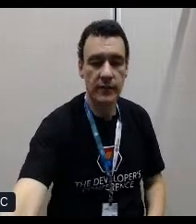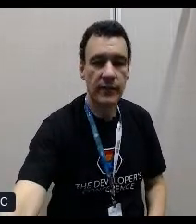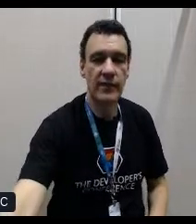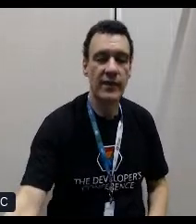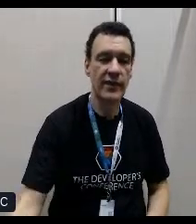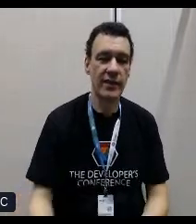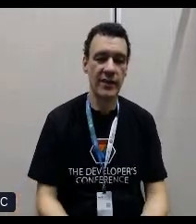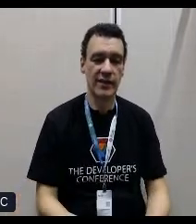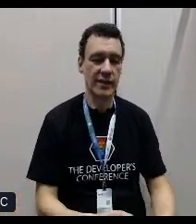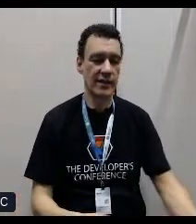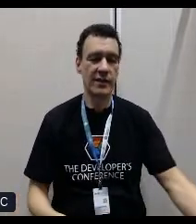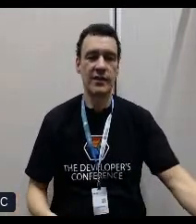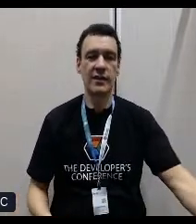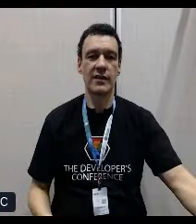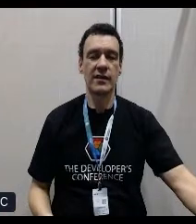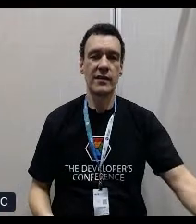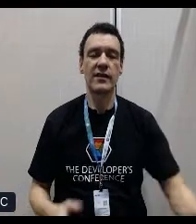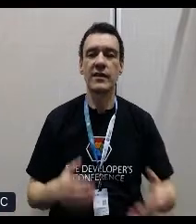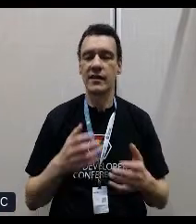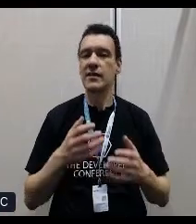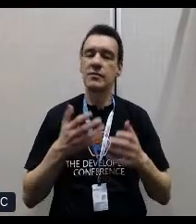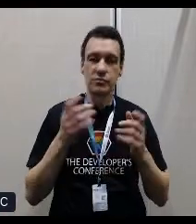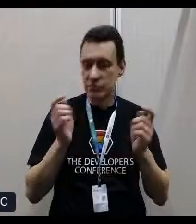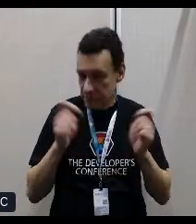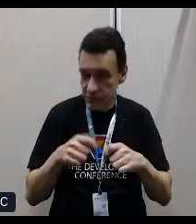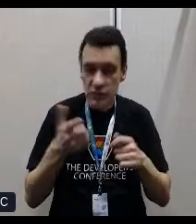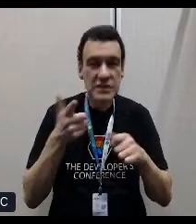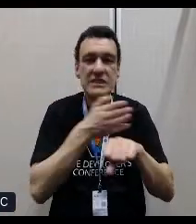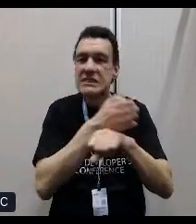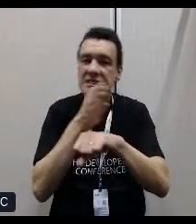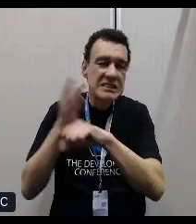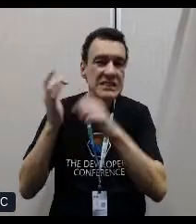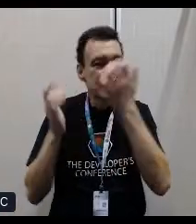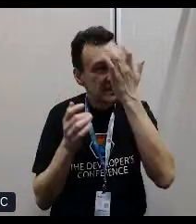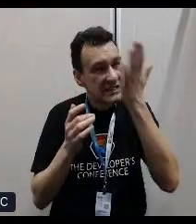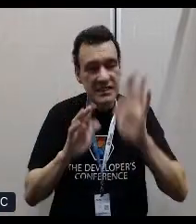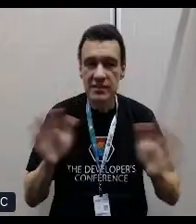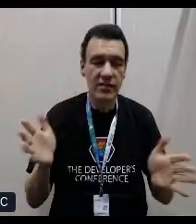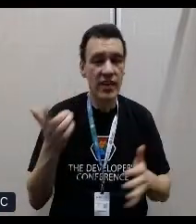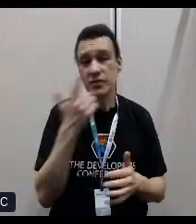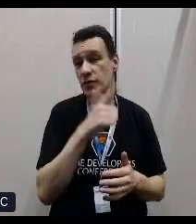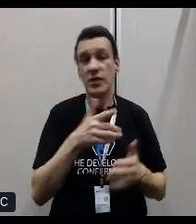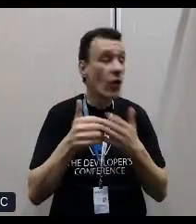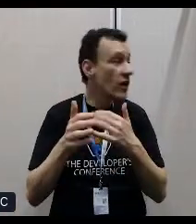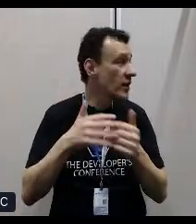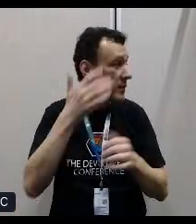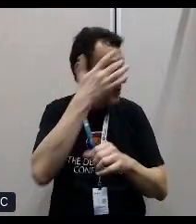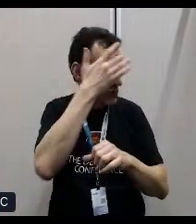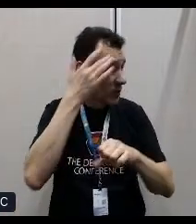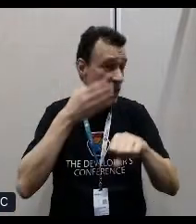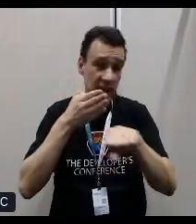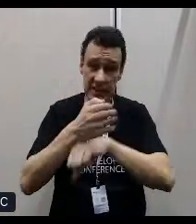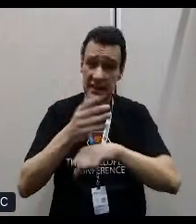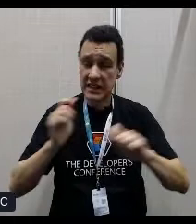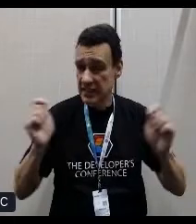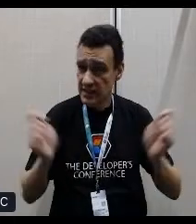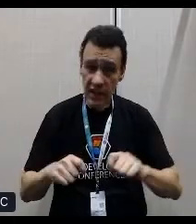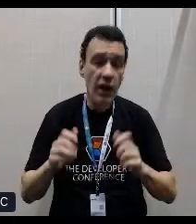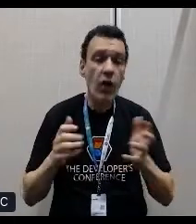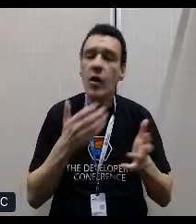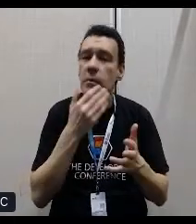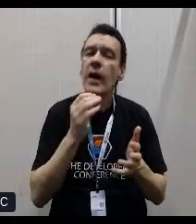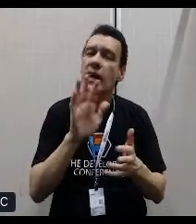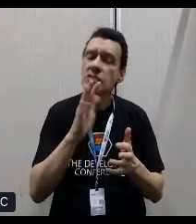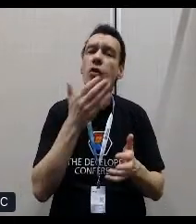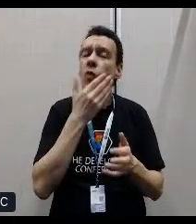conteúdo de forma que seja capaz de ser acessado, né, pela pessoa. Então, ele encontrou essa dificuldade em pedir a